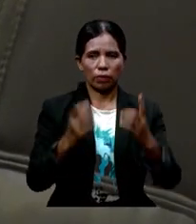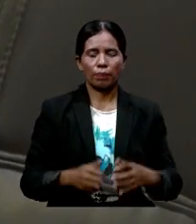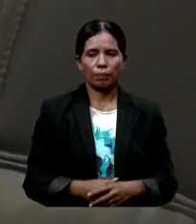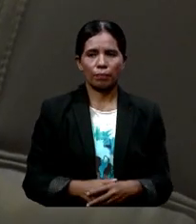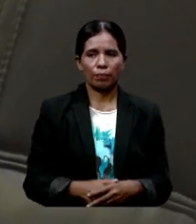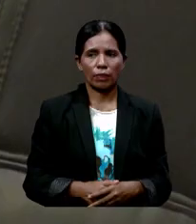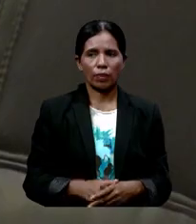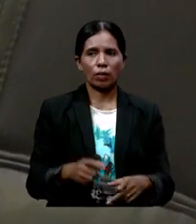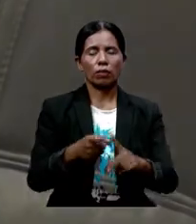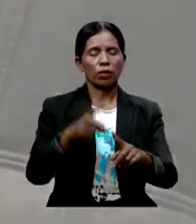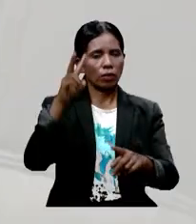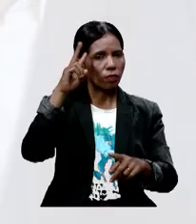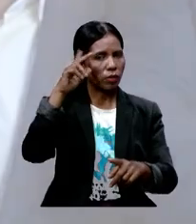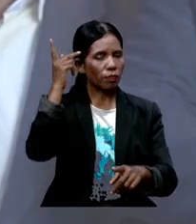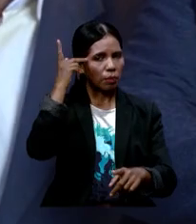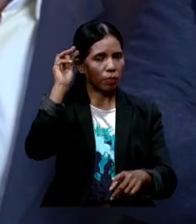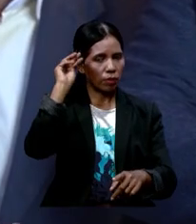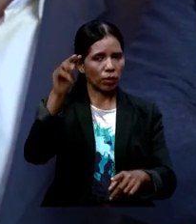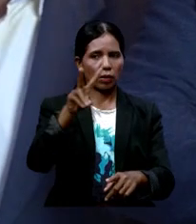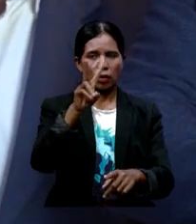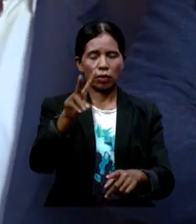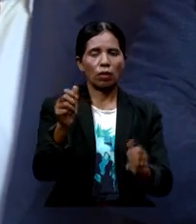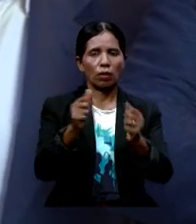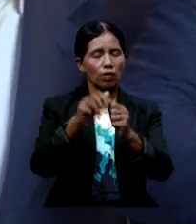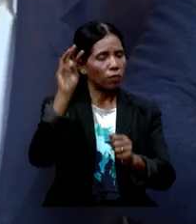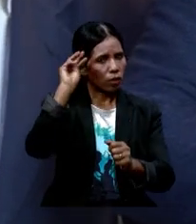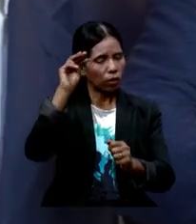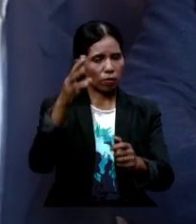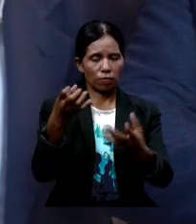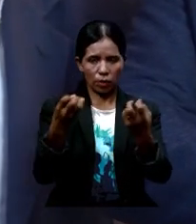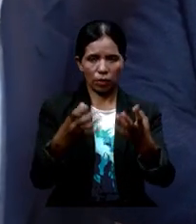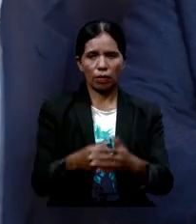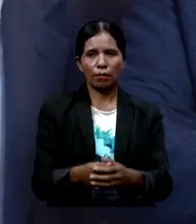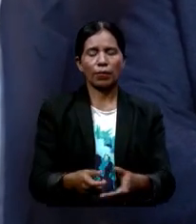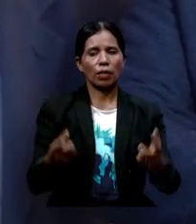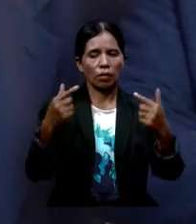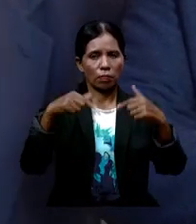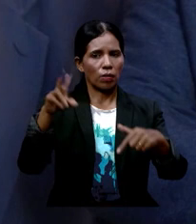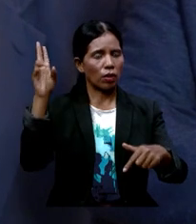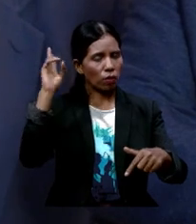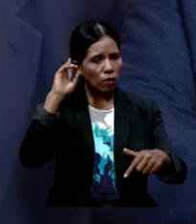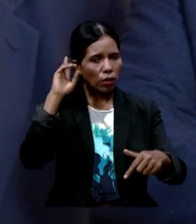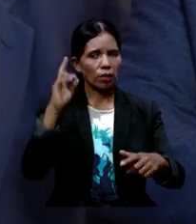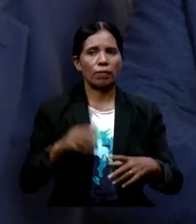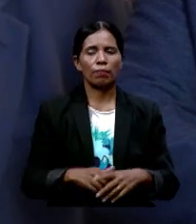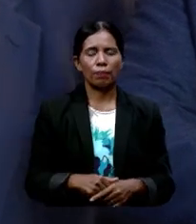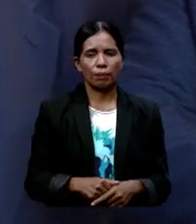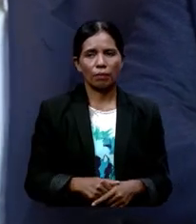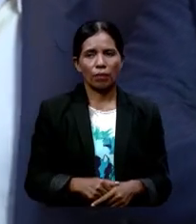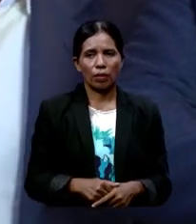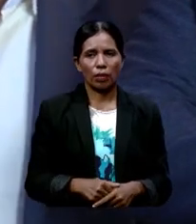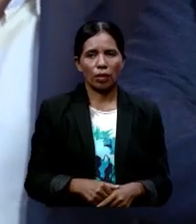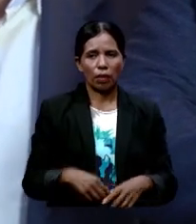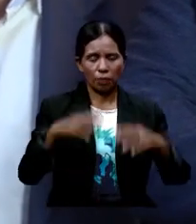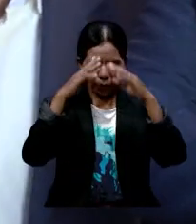o Vice-Primeiro-Ministro, né, o Ministro Lubukida, a tomar errona orientação na